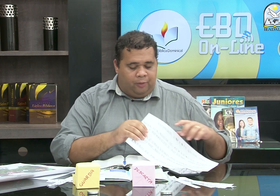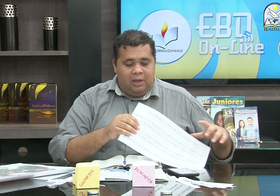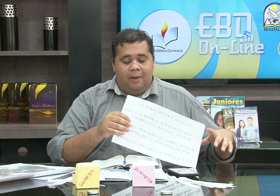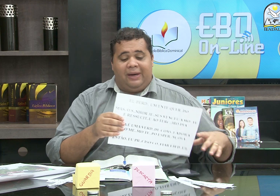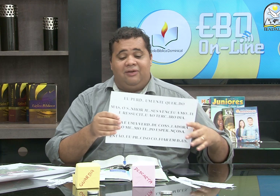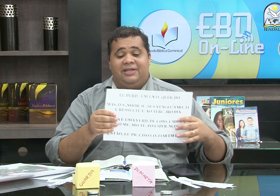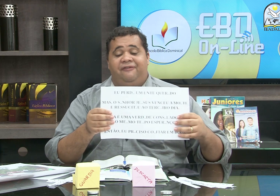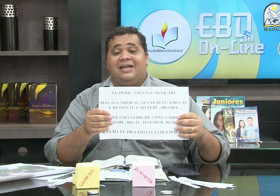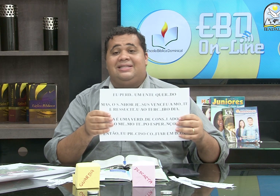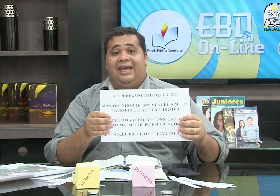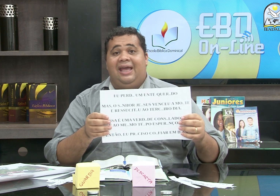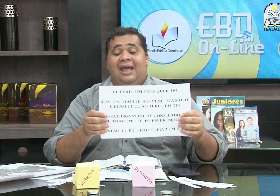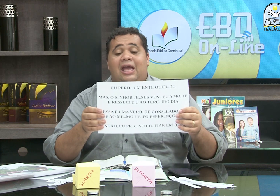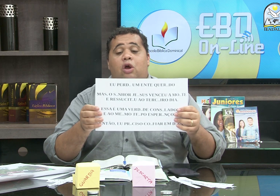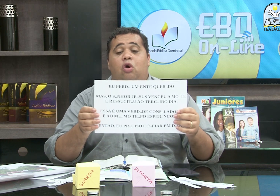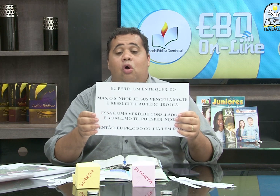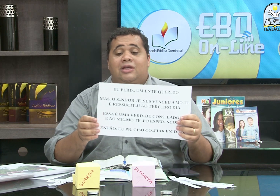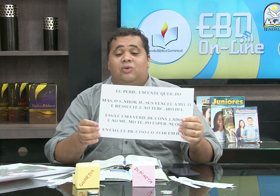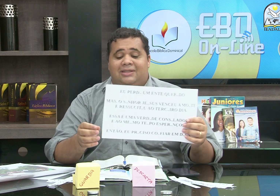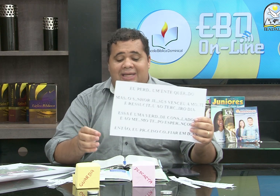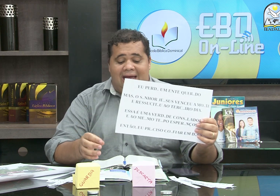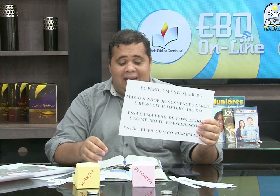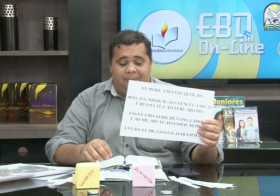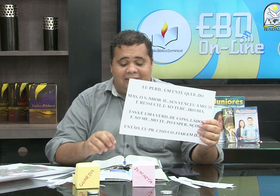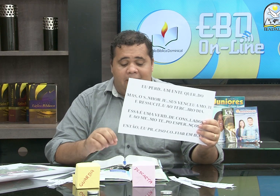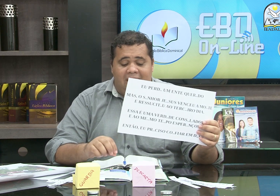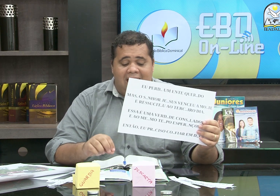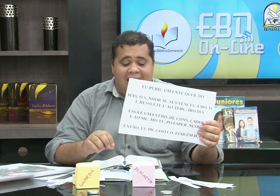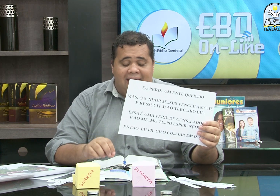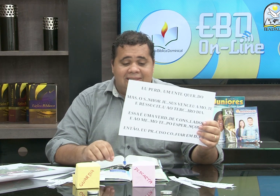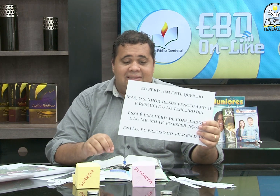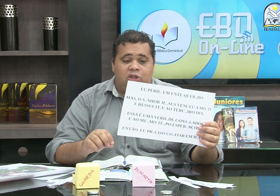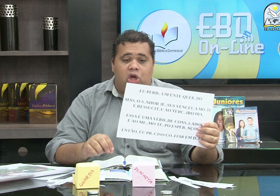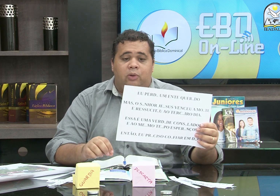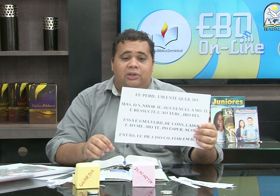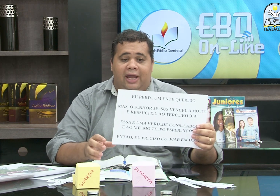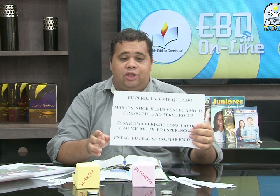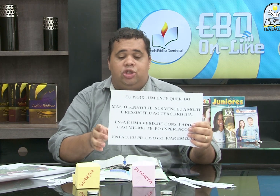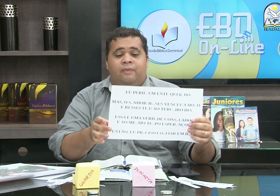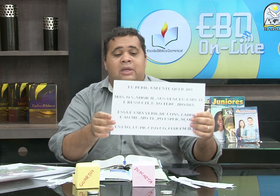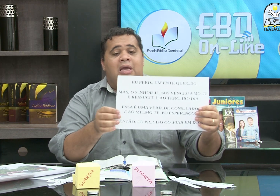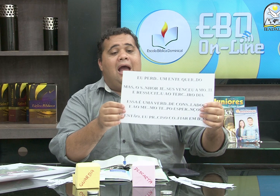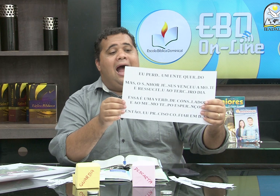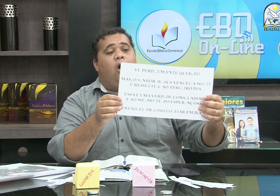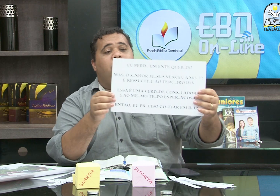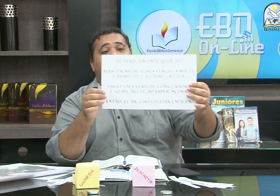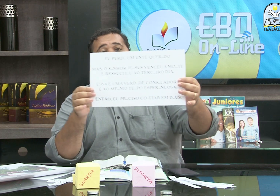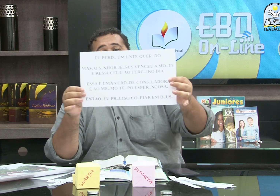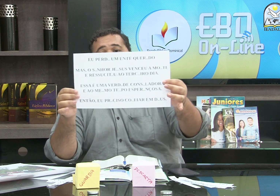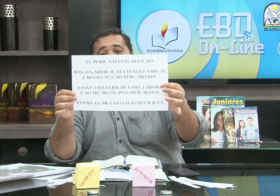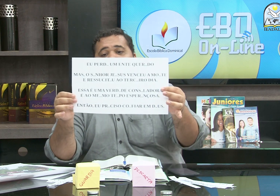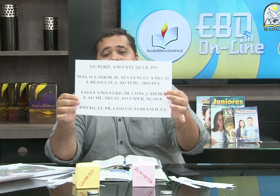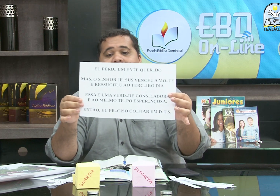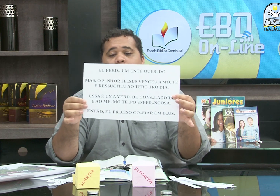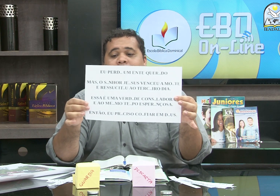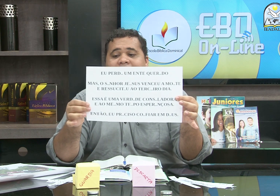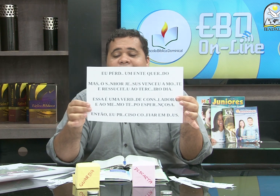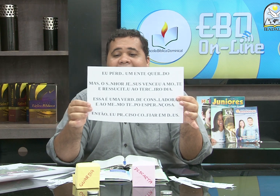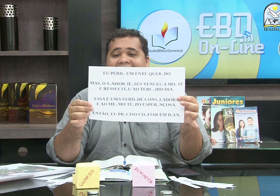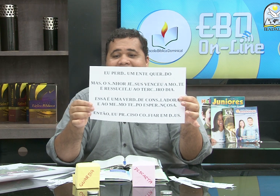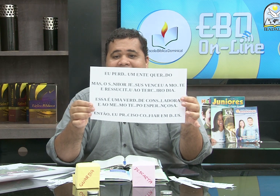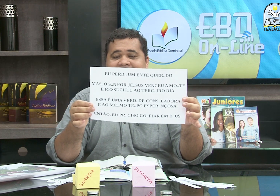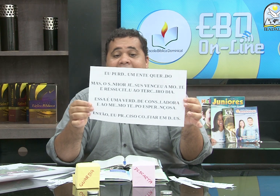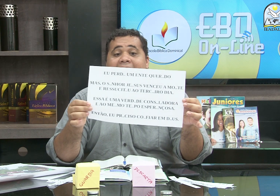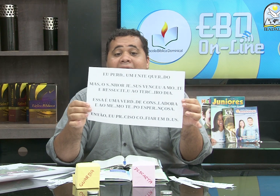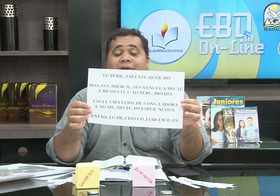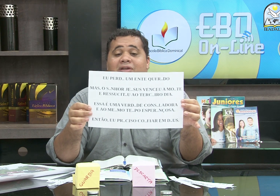legal para você fazer com a sua sala para trabalhar esse tópico três aonde tem aqui algumas